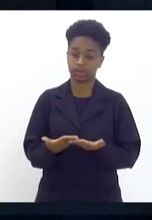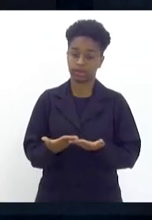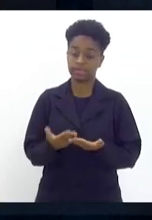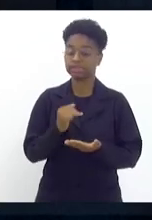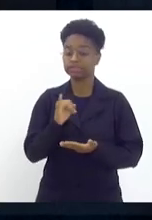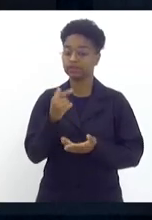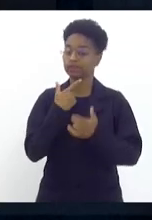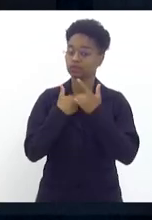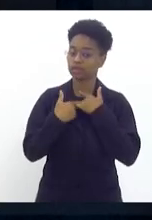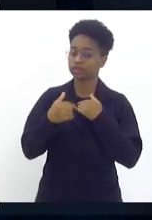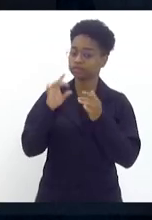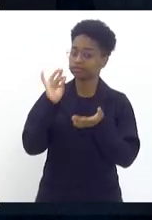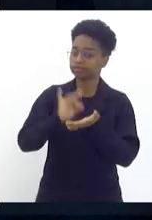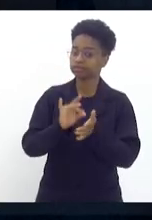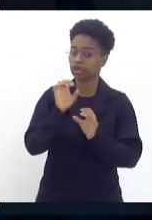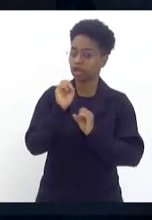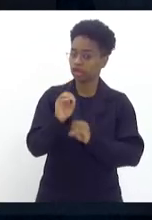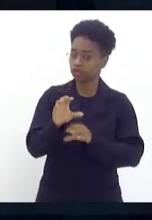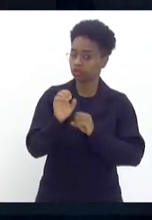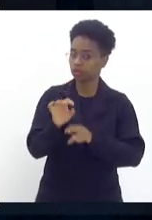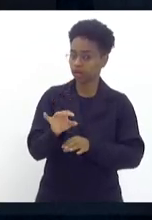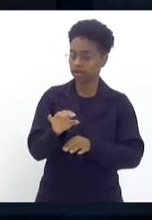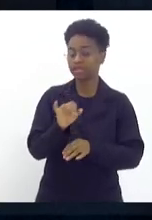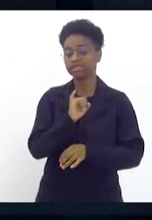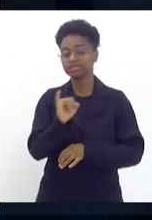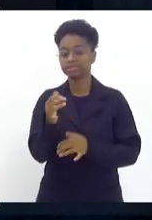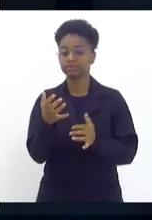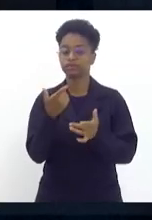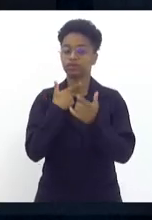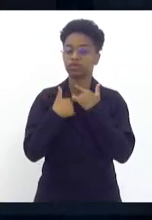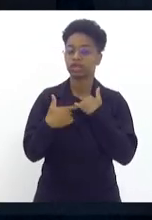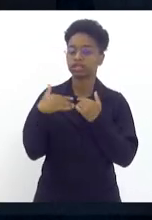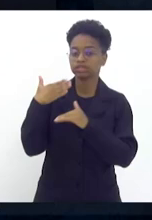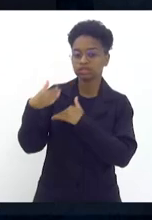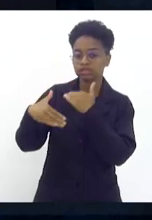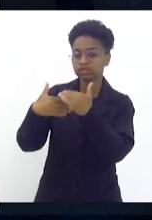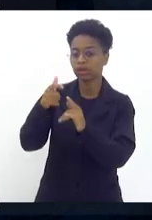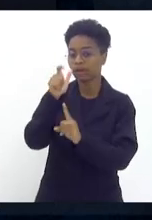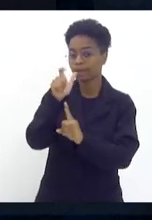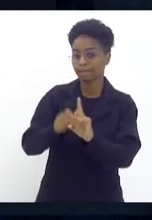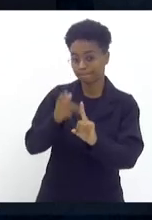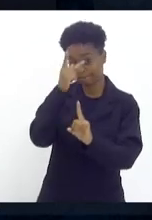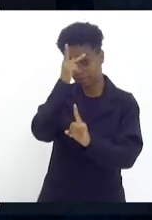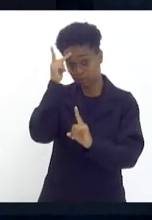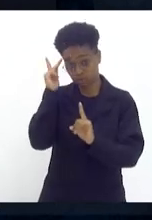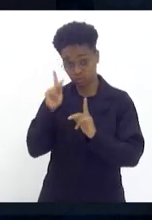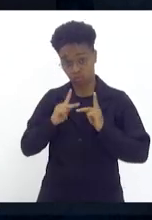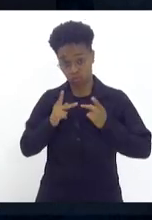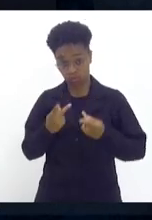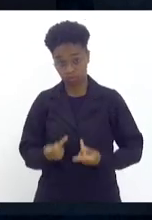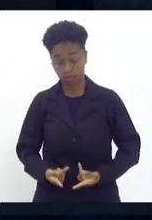educar integralmente, uma escola que quer desenvolver uma pessoa humana,